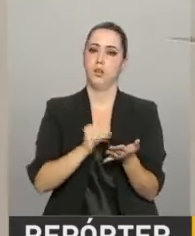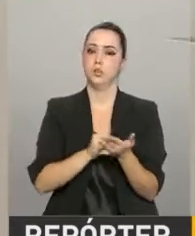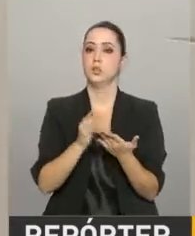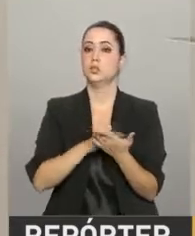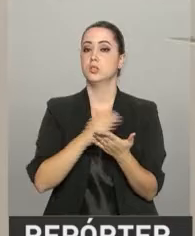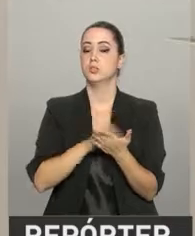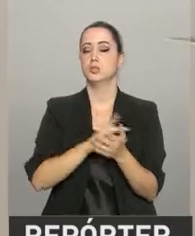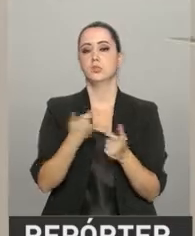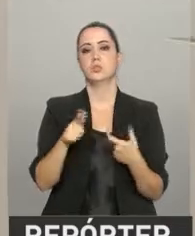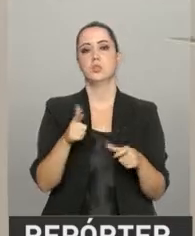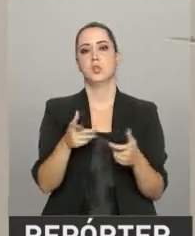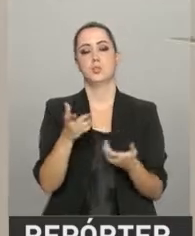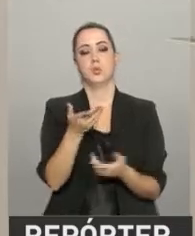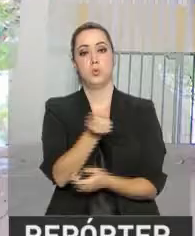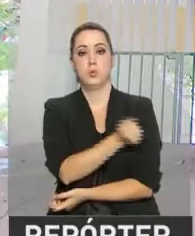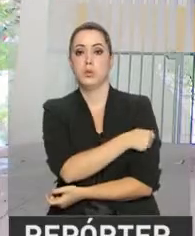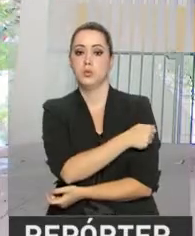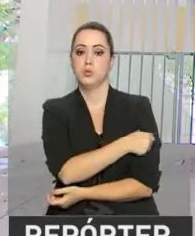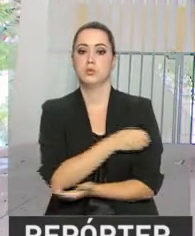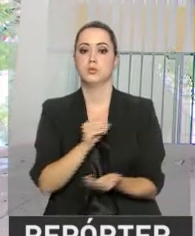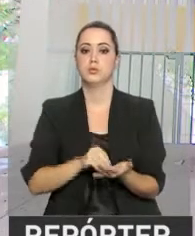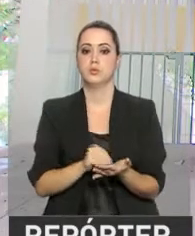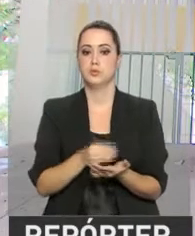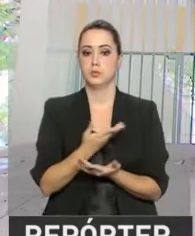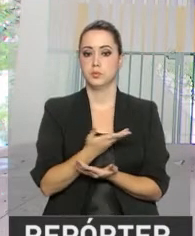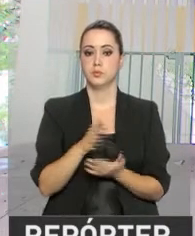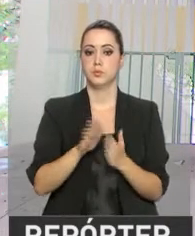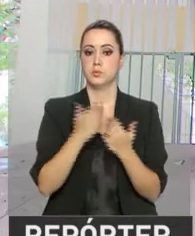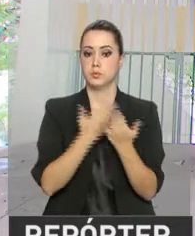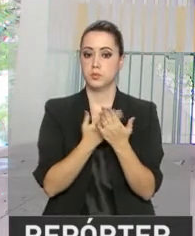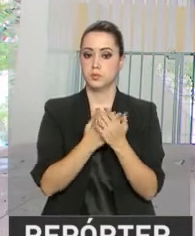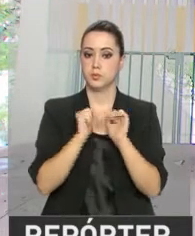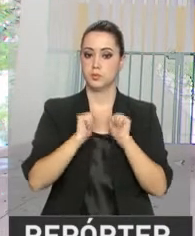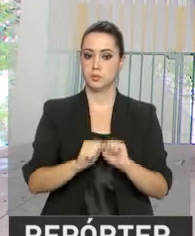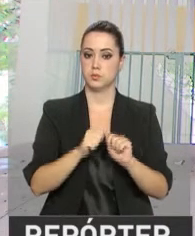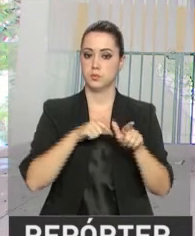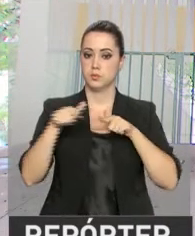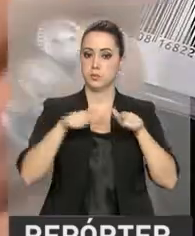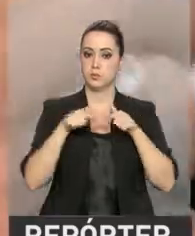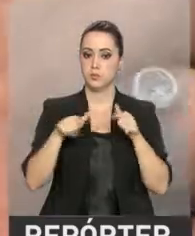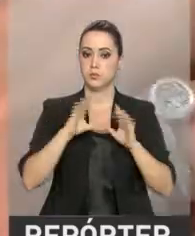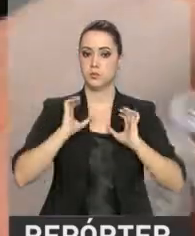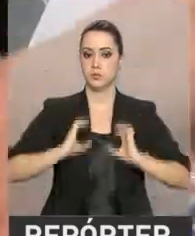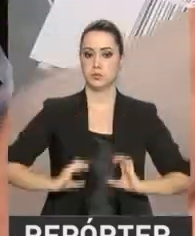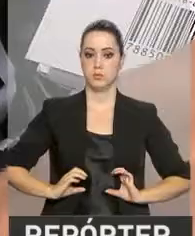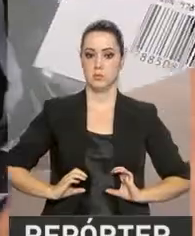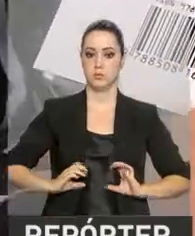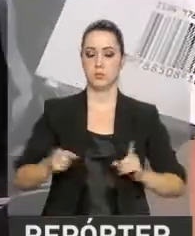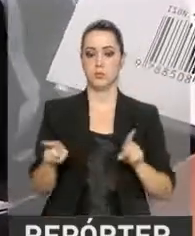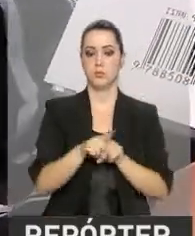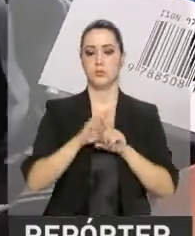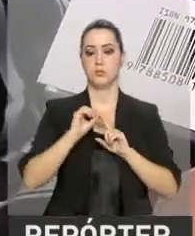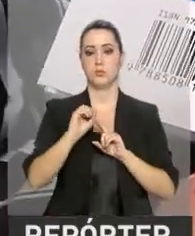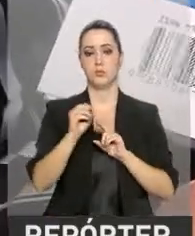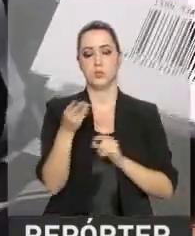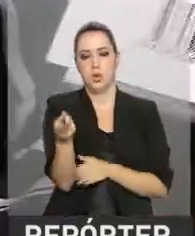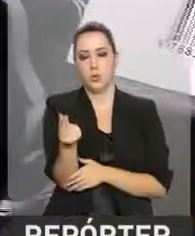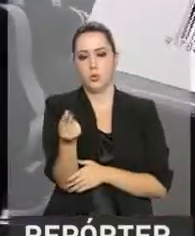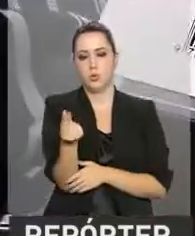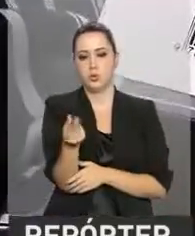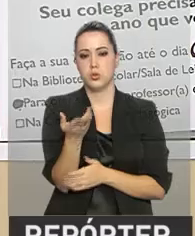nem para nenhum aluno né as escolas podem trabalhar a questão da cidadania né a questão do dinheiro